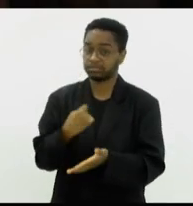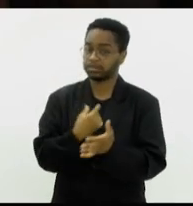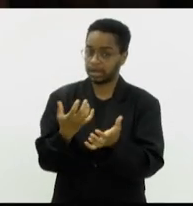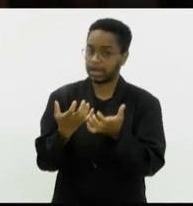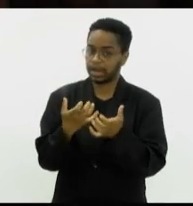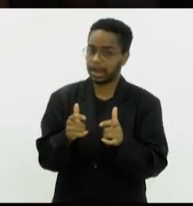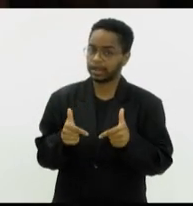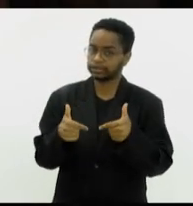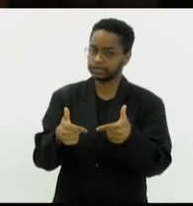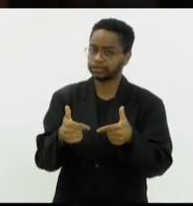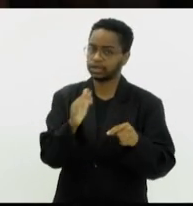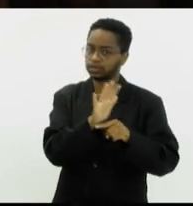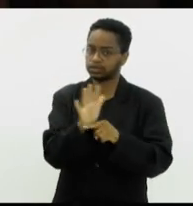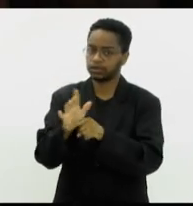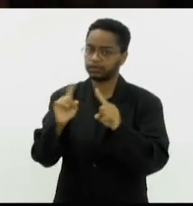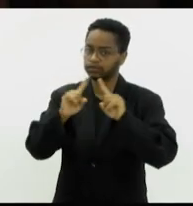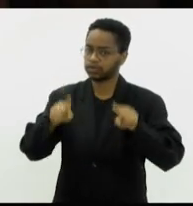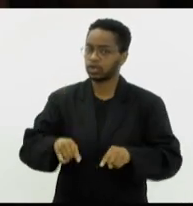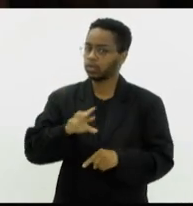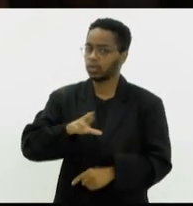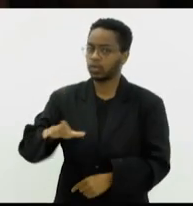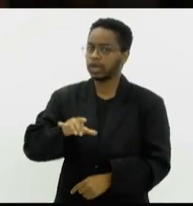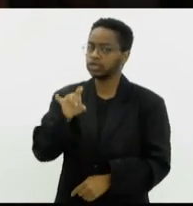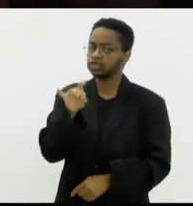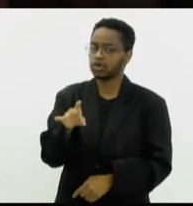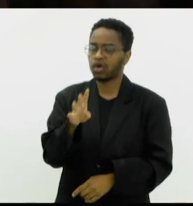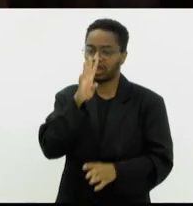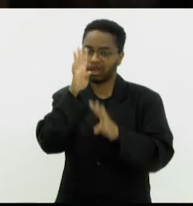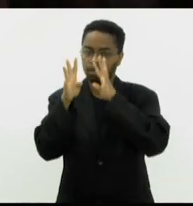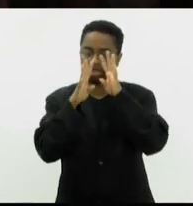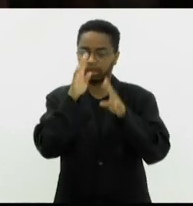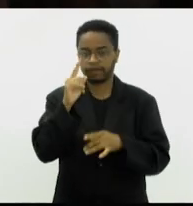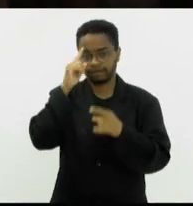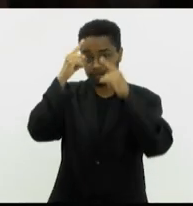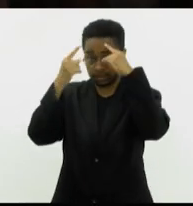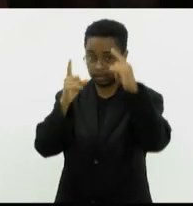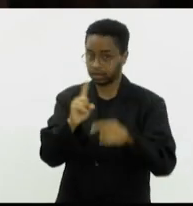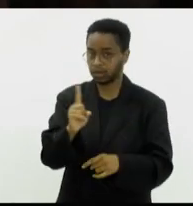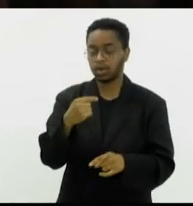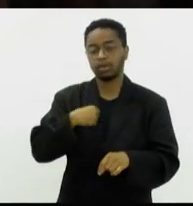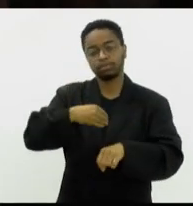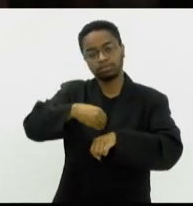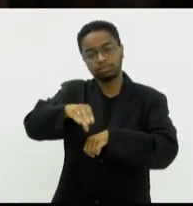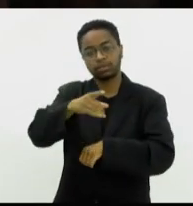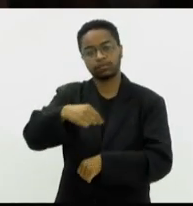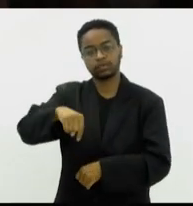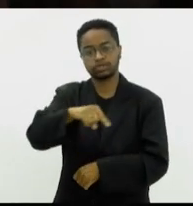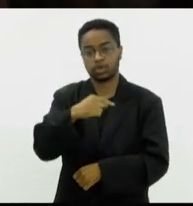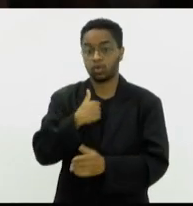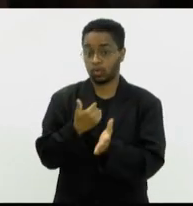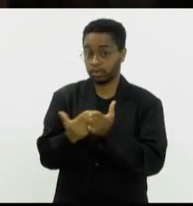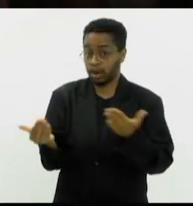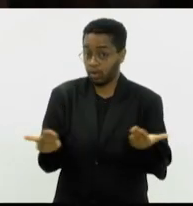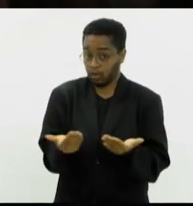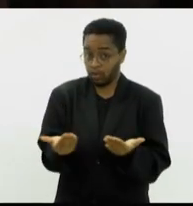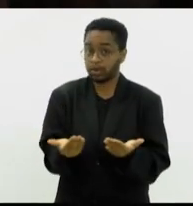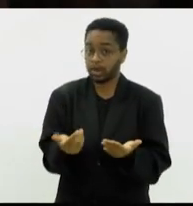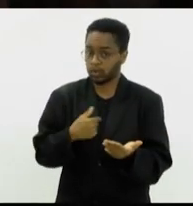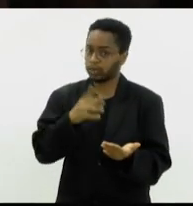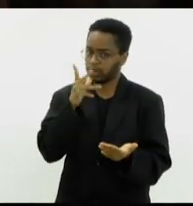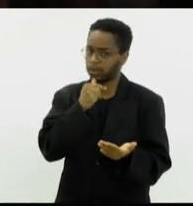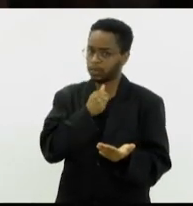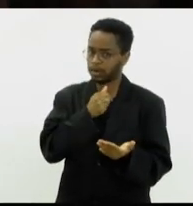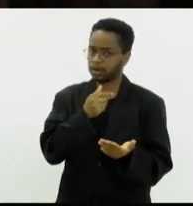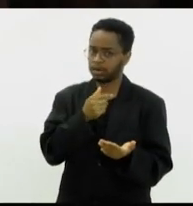servidor nós não queremos apenas fazer firula então um recado eu dou aqui eu comecei agora eu demorei para